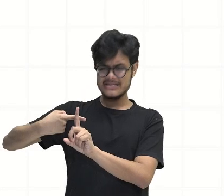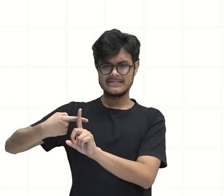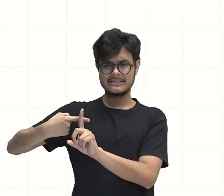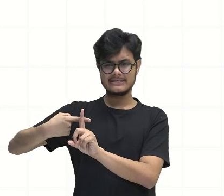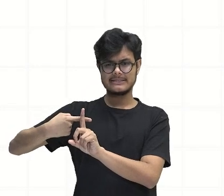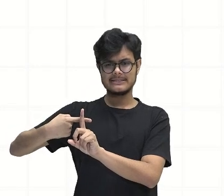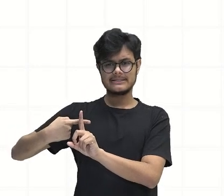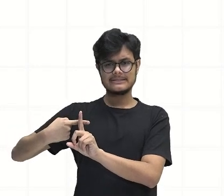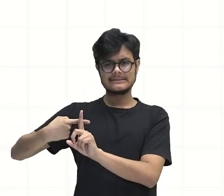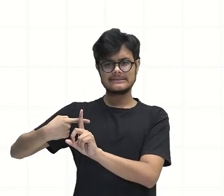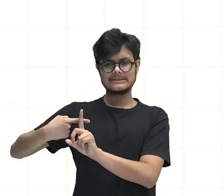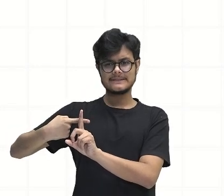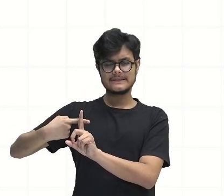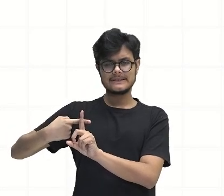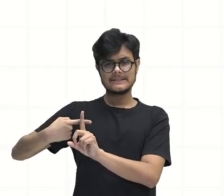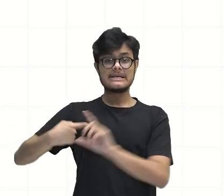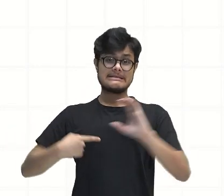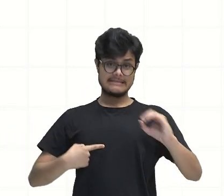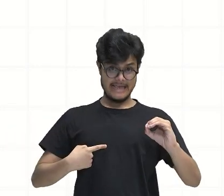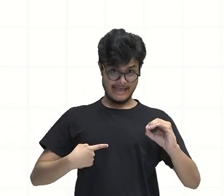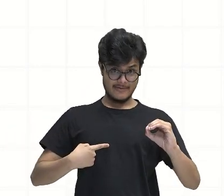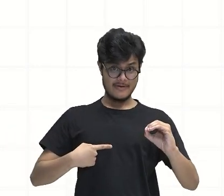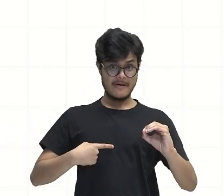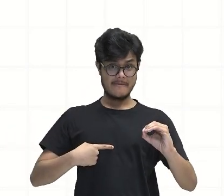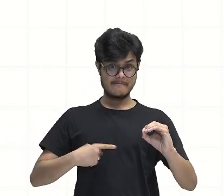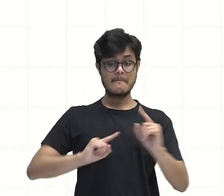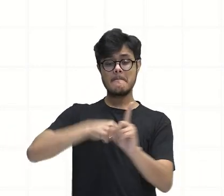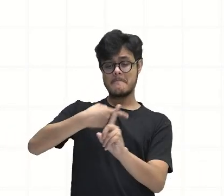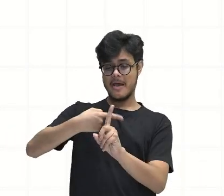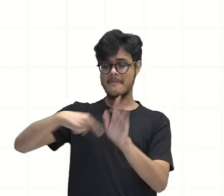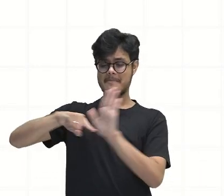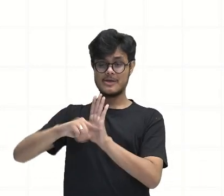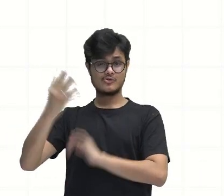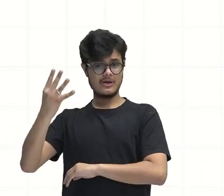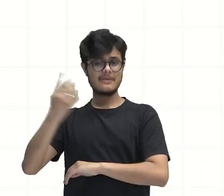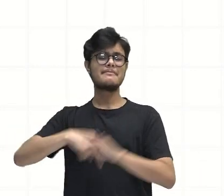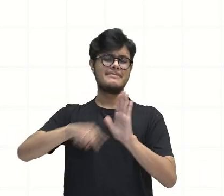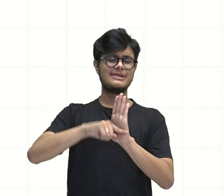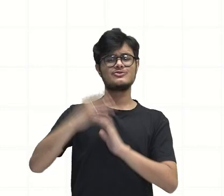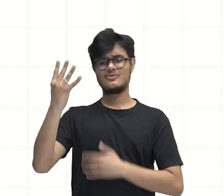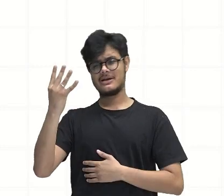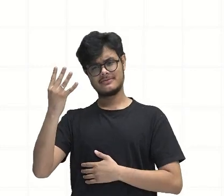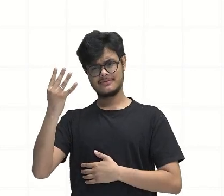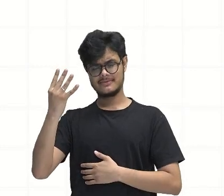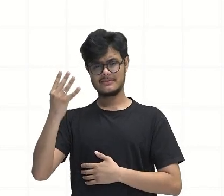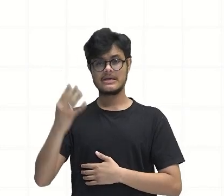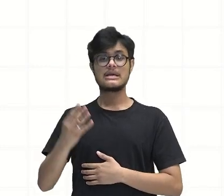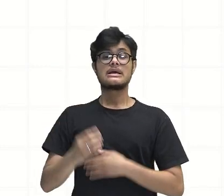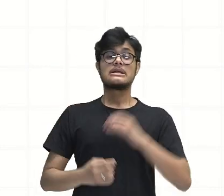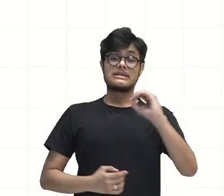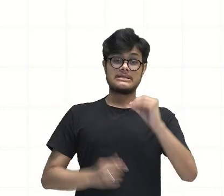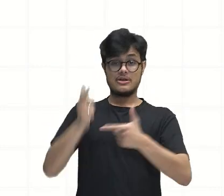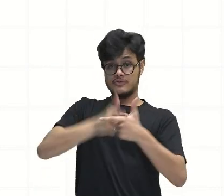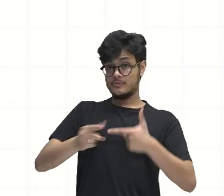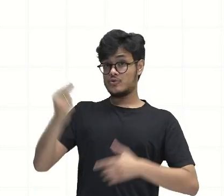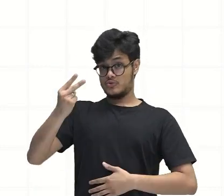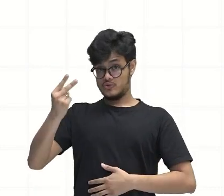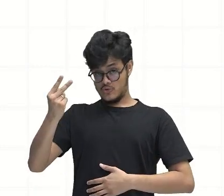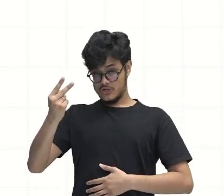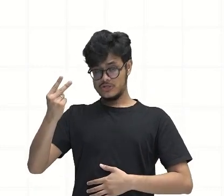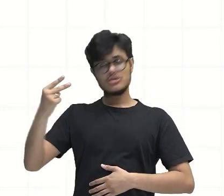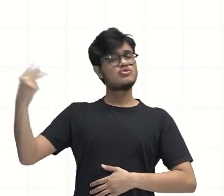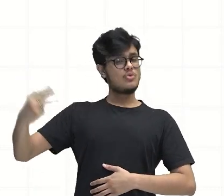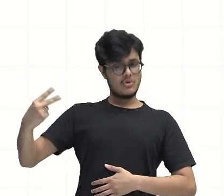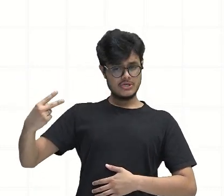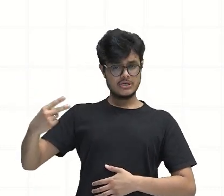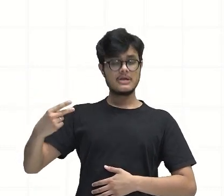negativo. Então, 0 mais menos 4, menos 4. Então, 0 dividido por 2 é 2. E